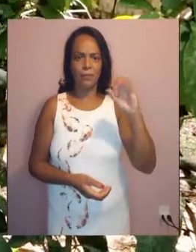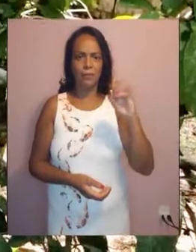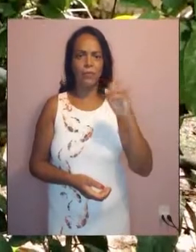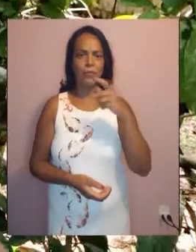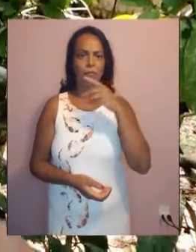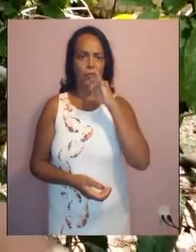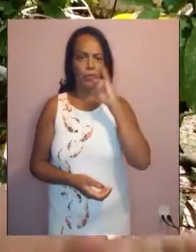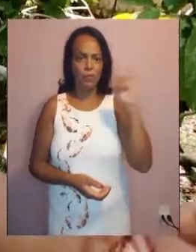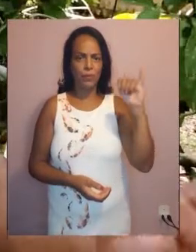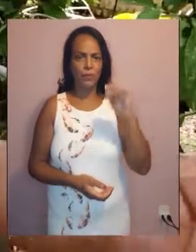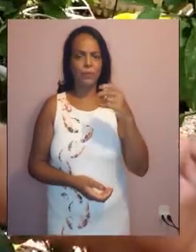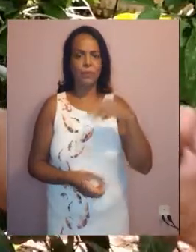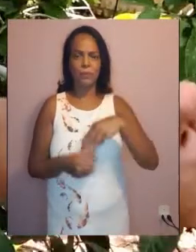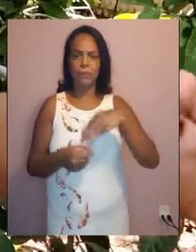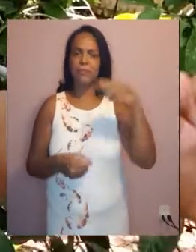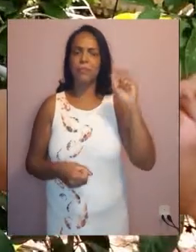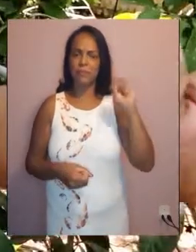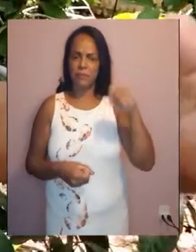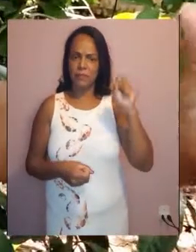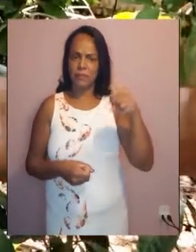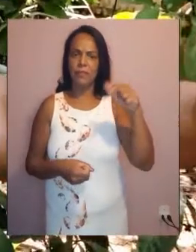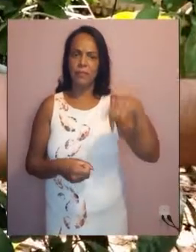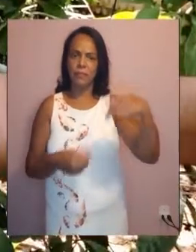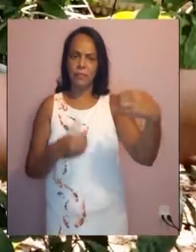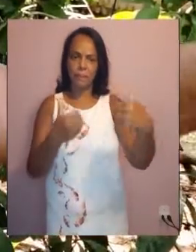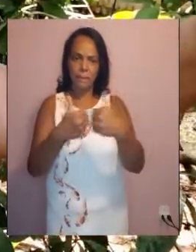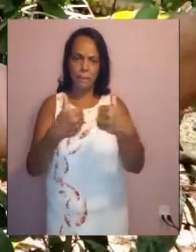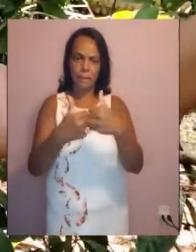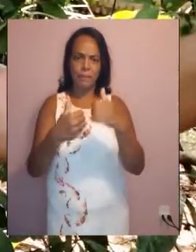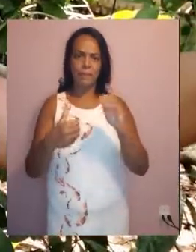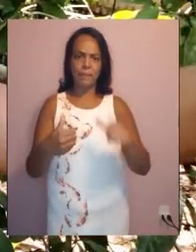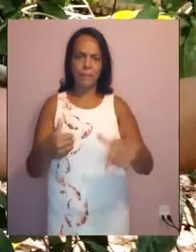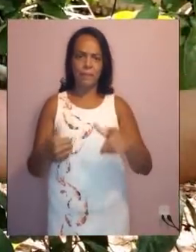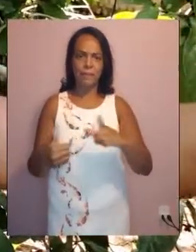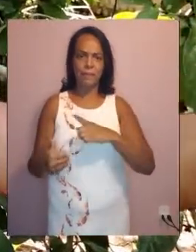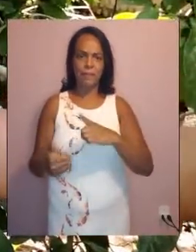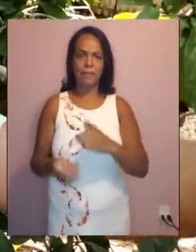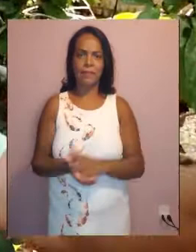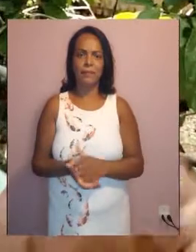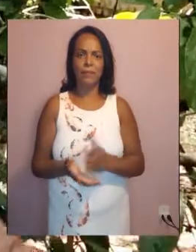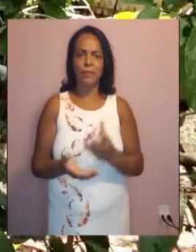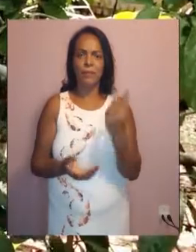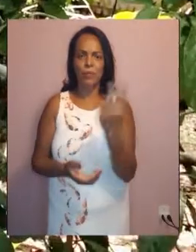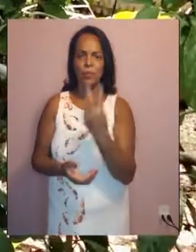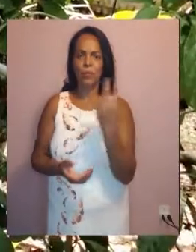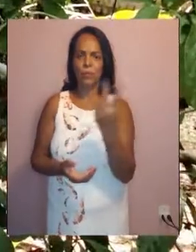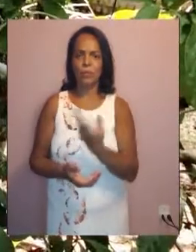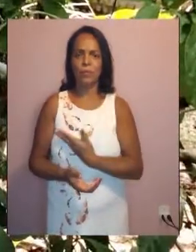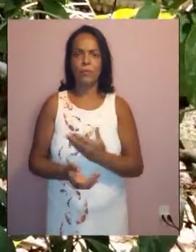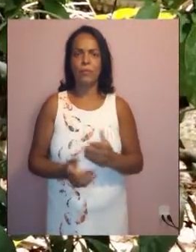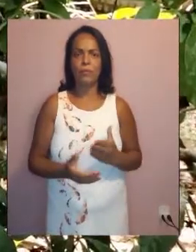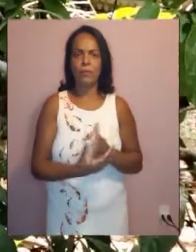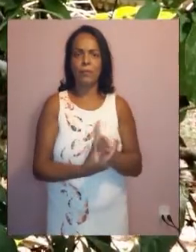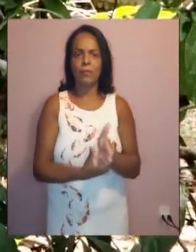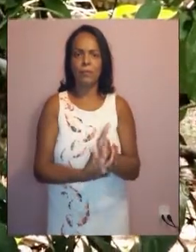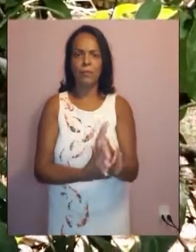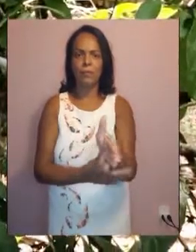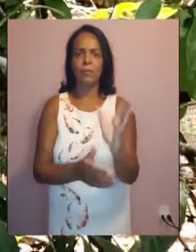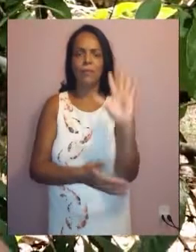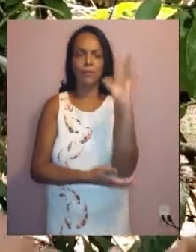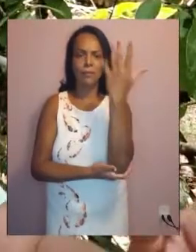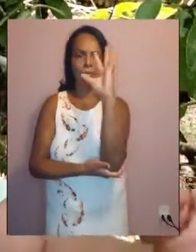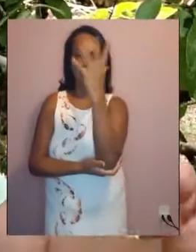encontrar. Aí entraram um pouquinho assim pela mata, aí já encontraram a folha, né? Mais